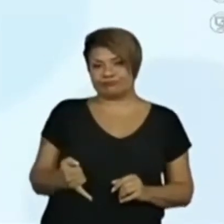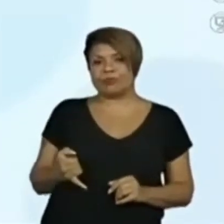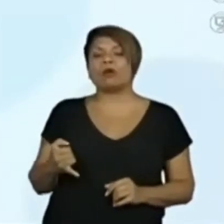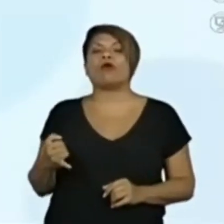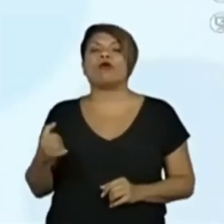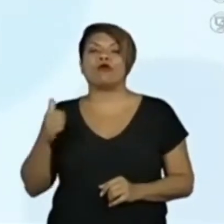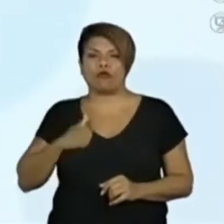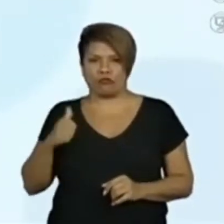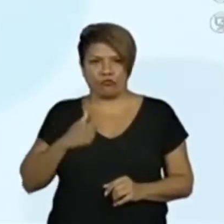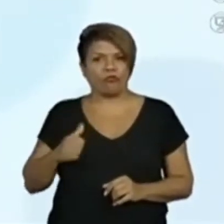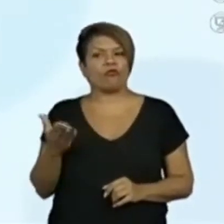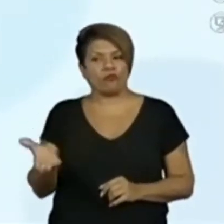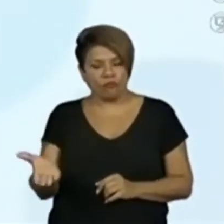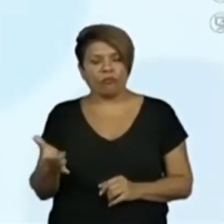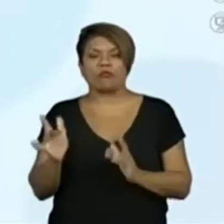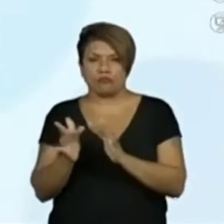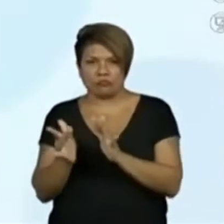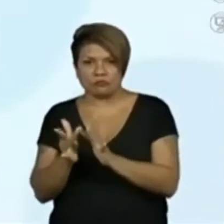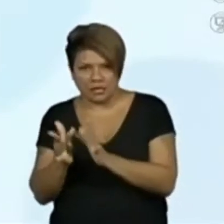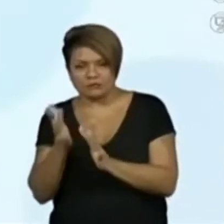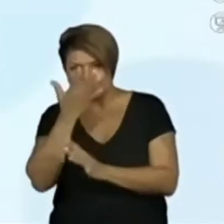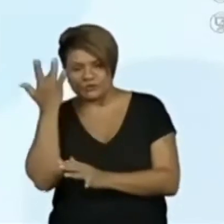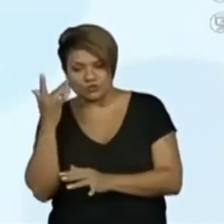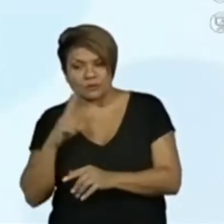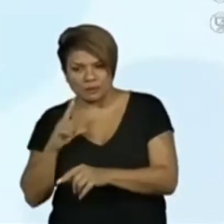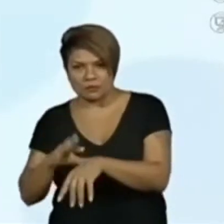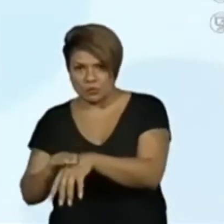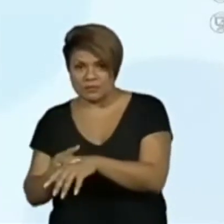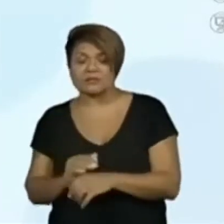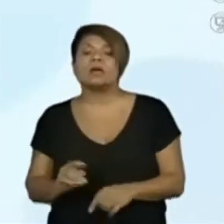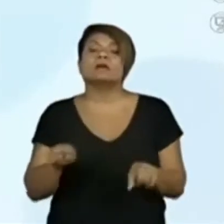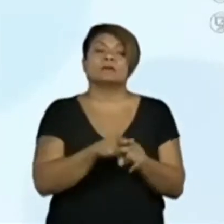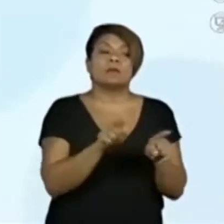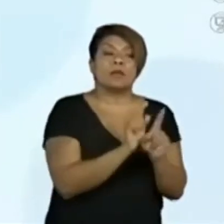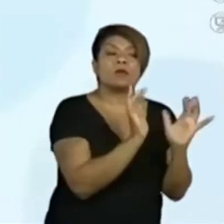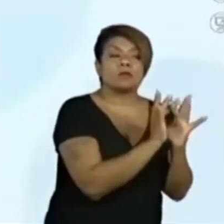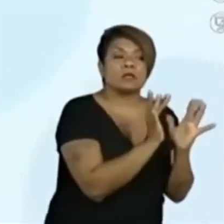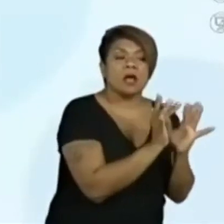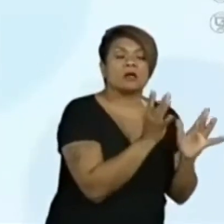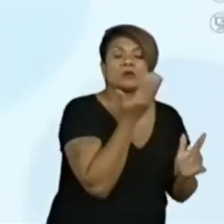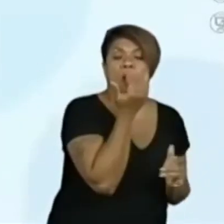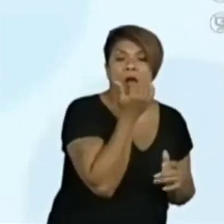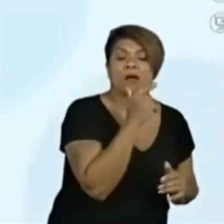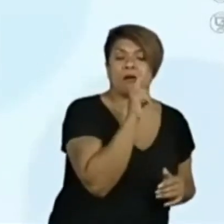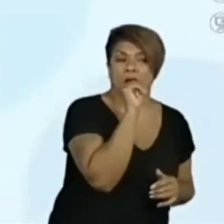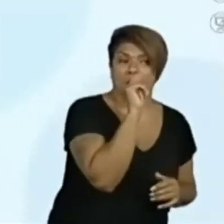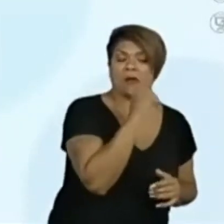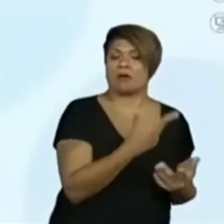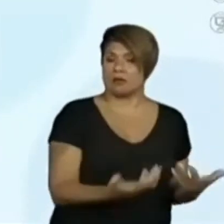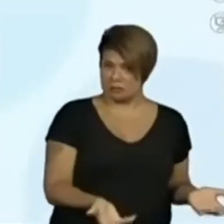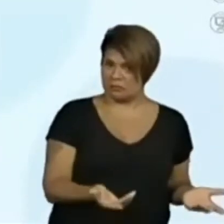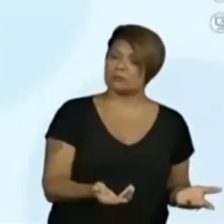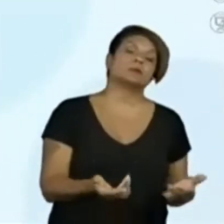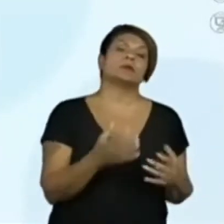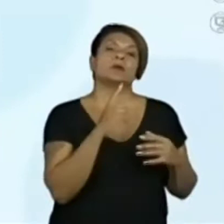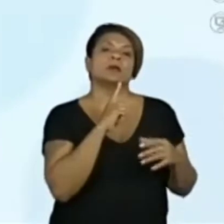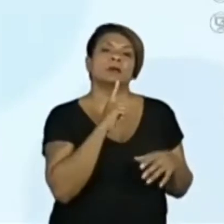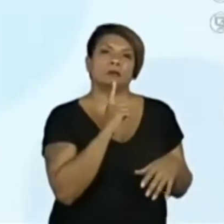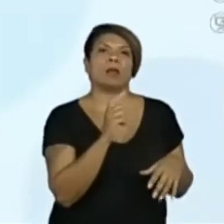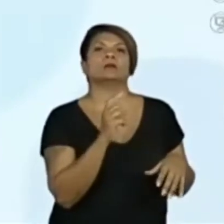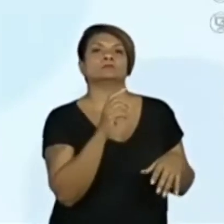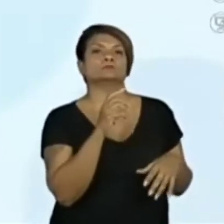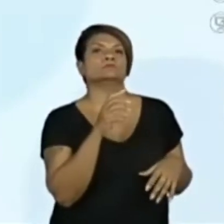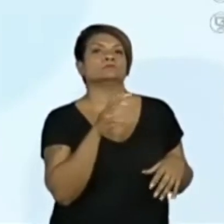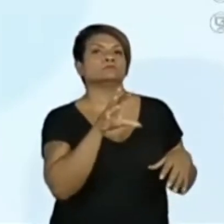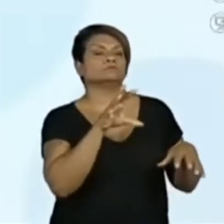ou ainda contato com água e alimentos contaminados. E aí? A partir